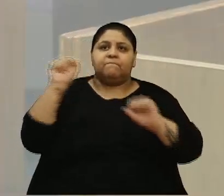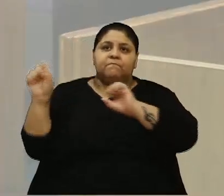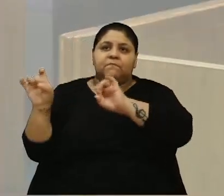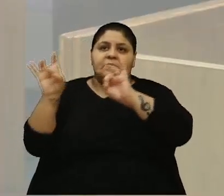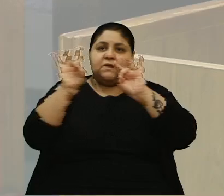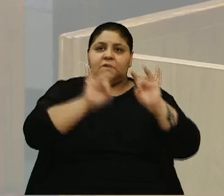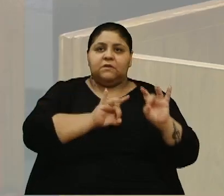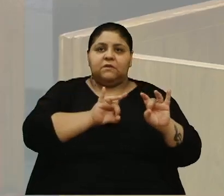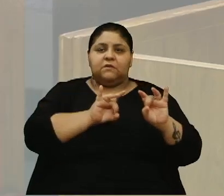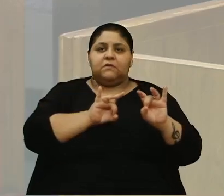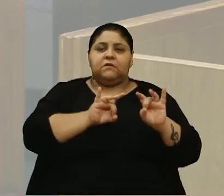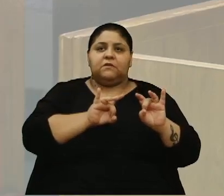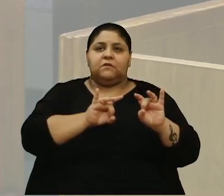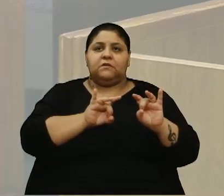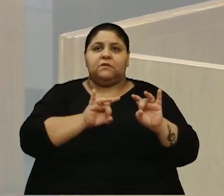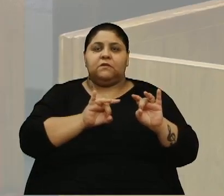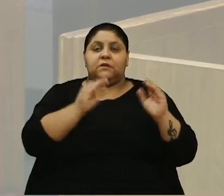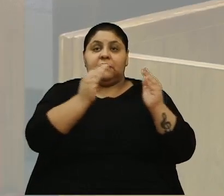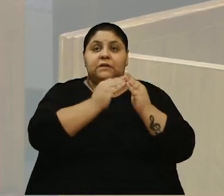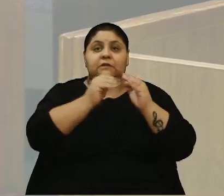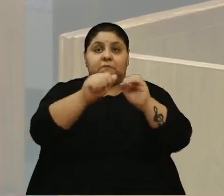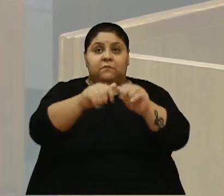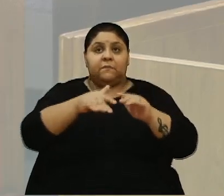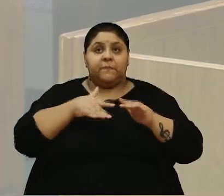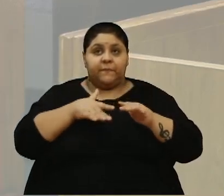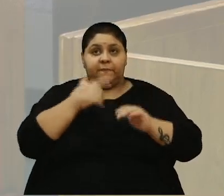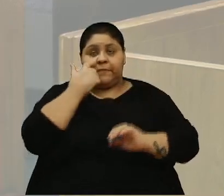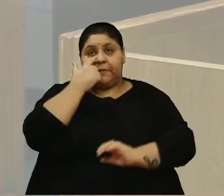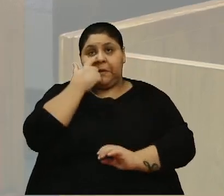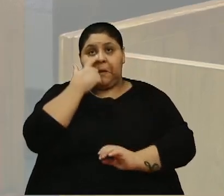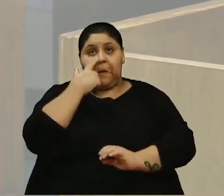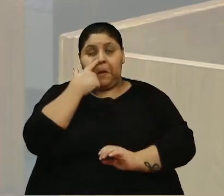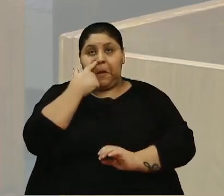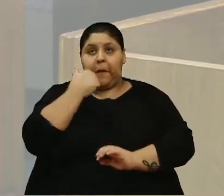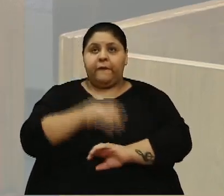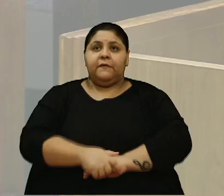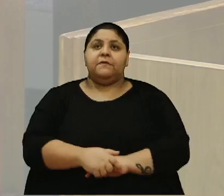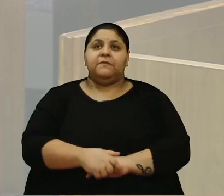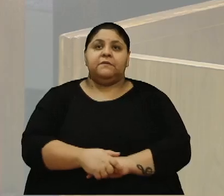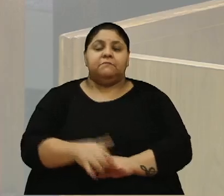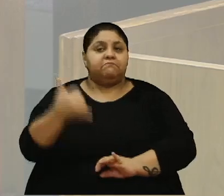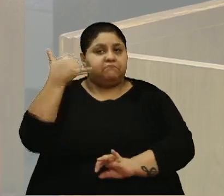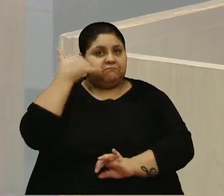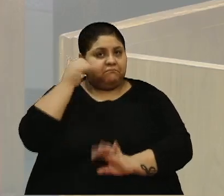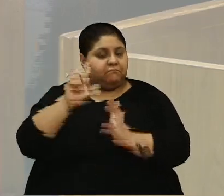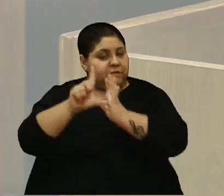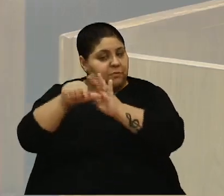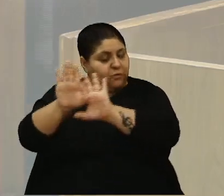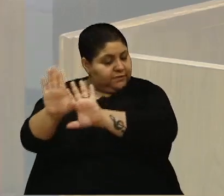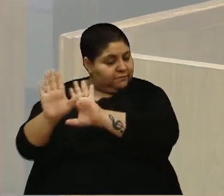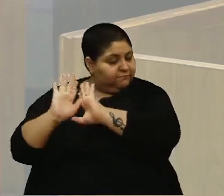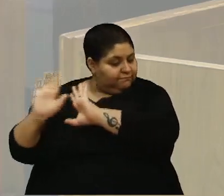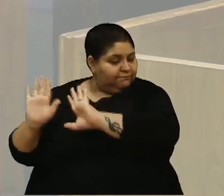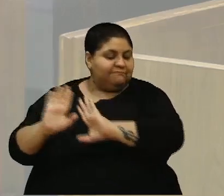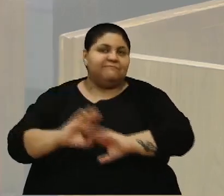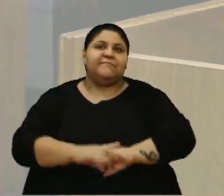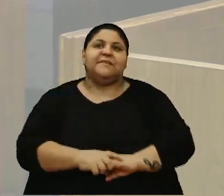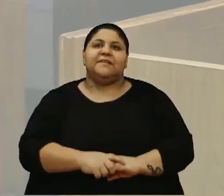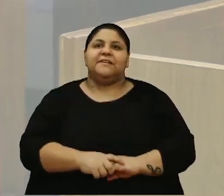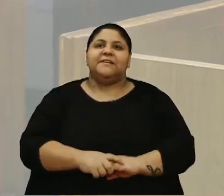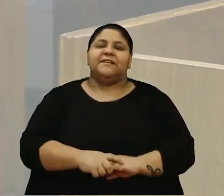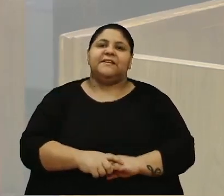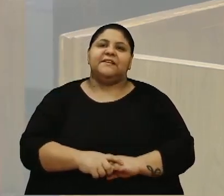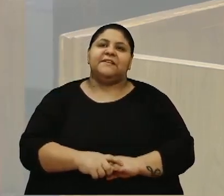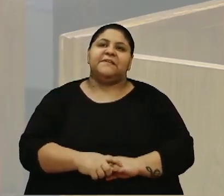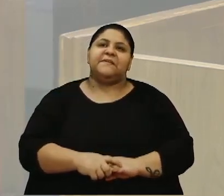plenário ou de casa. O telefone está tocando, aí a gente já atende, na sequência. Aqui, ó, avisando